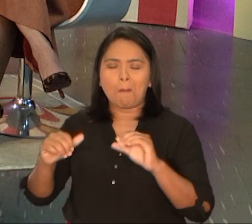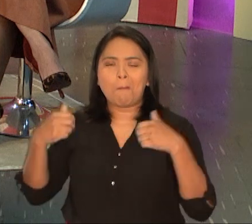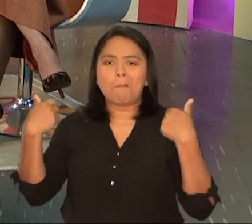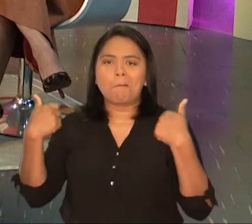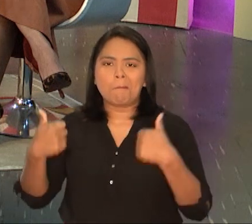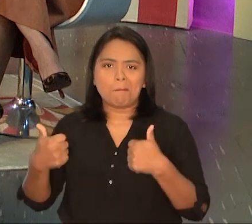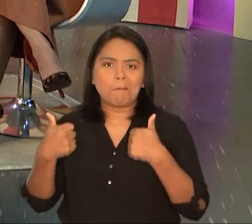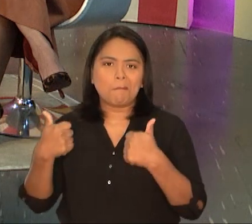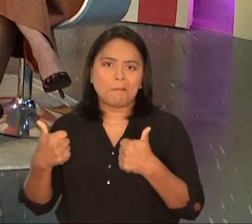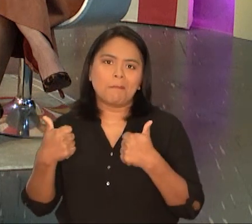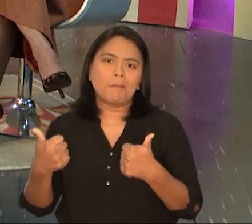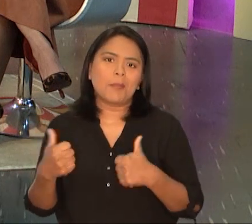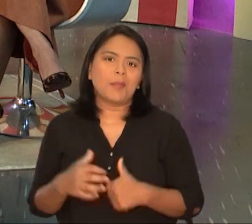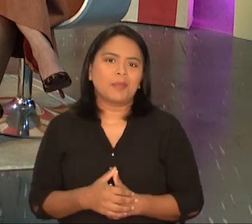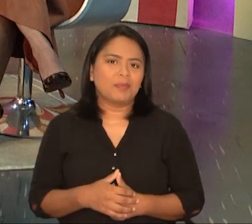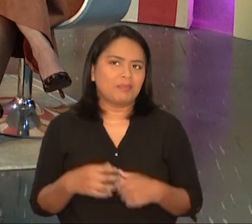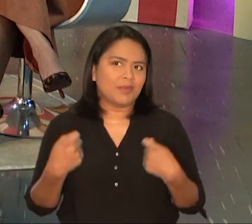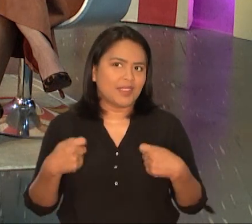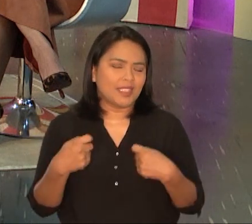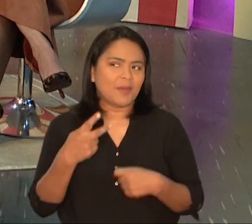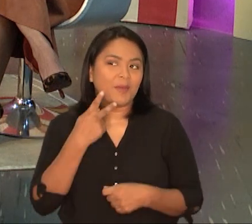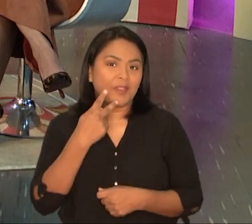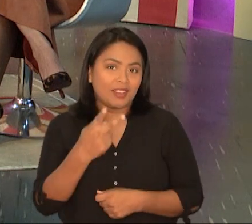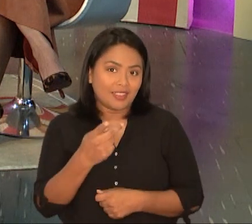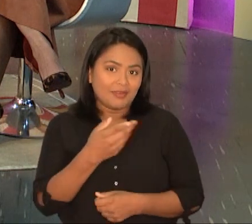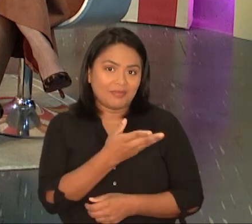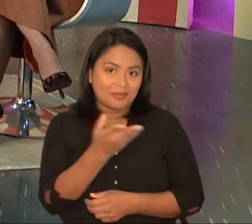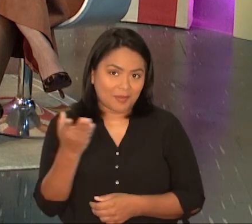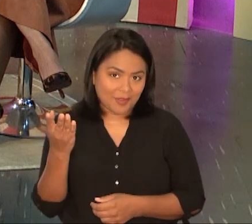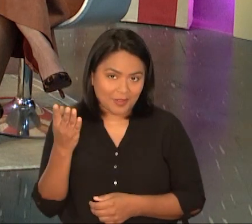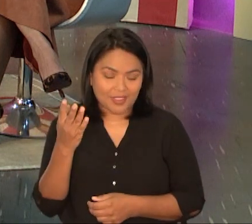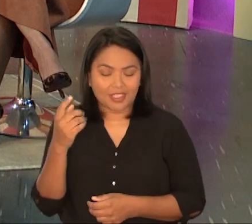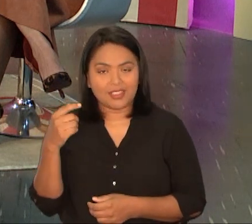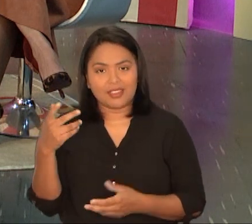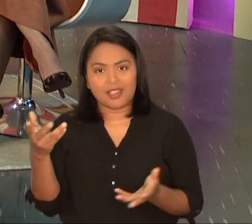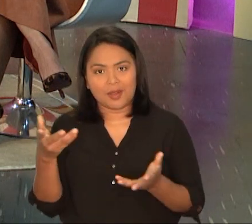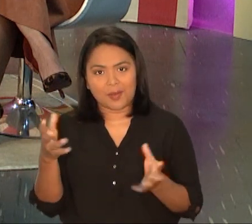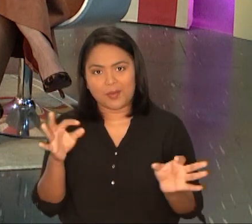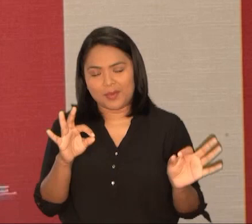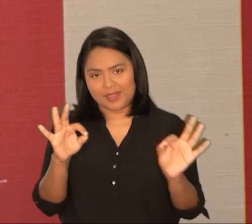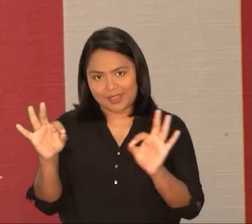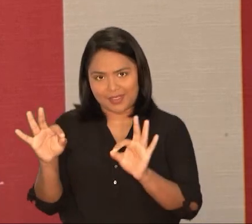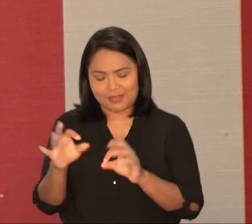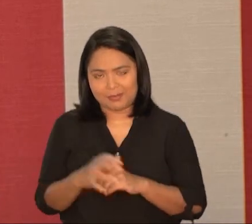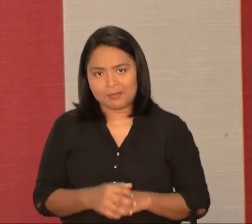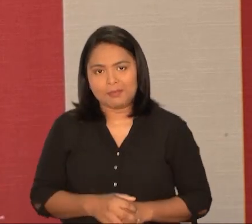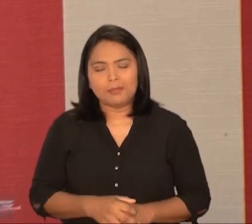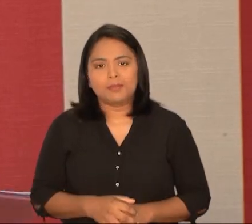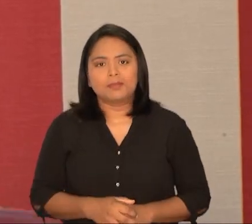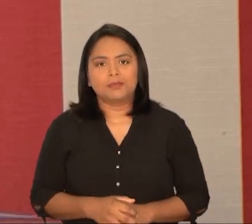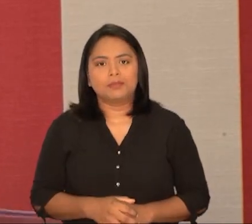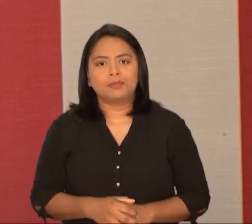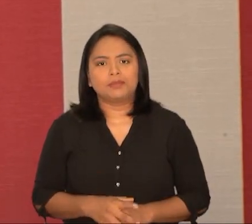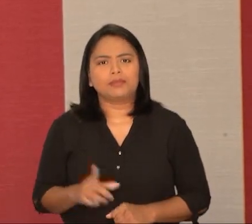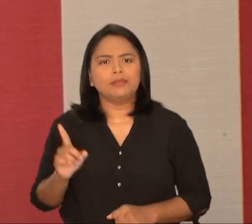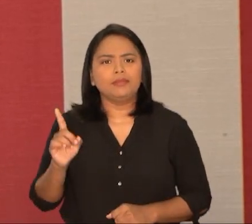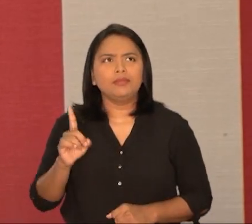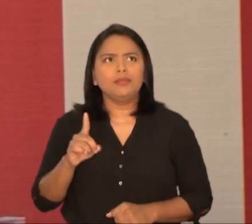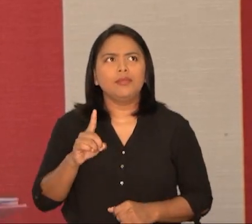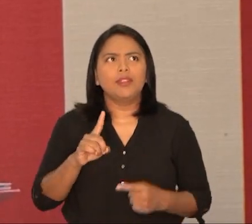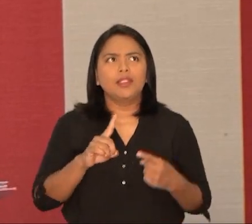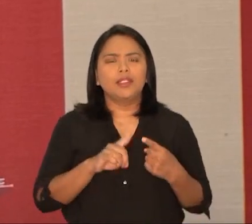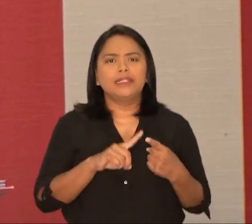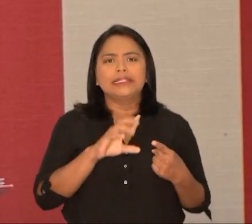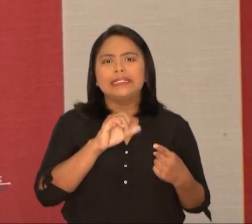bem. Eu tinha que falar isso aqui para vocês que nos escutam. Bom, a Carla já tem a experiência de ser